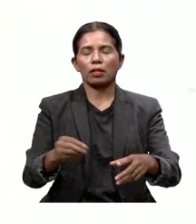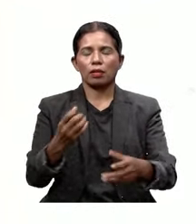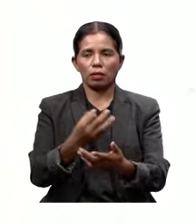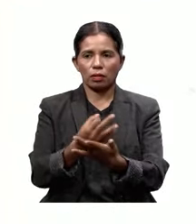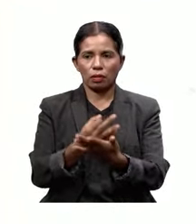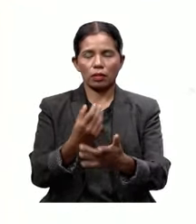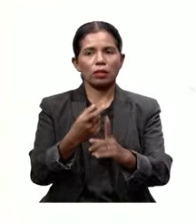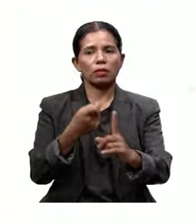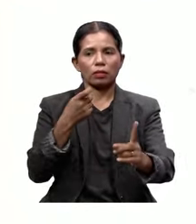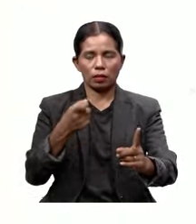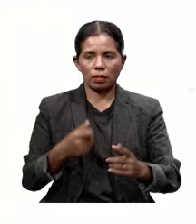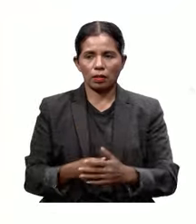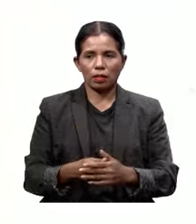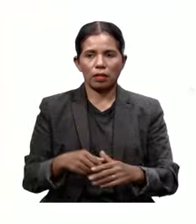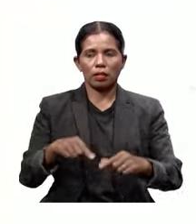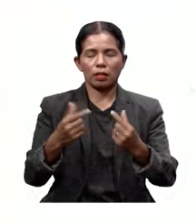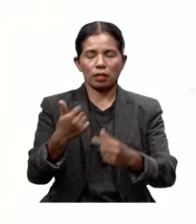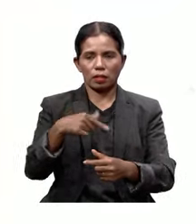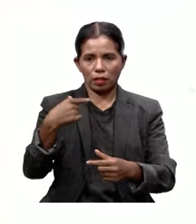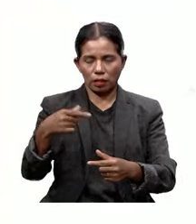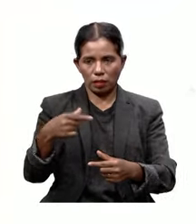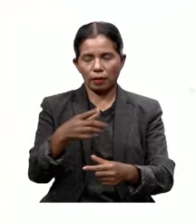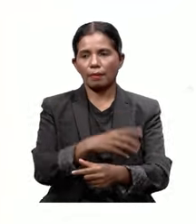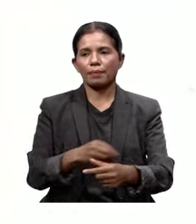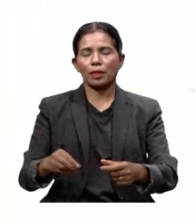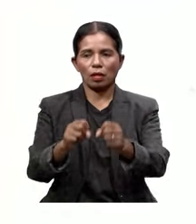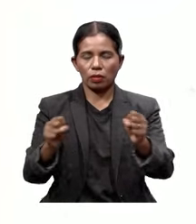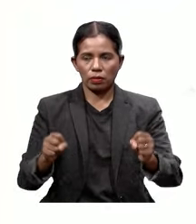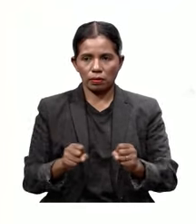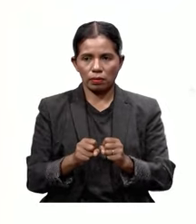mai husi Green Climate Fund katak suku